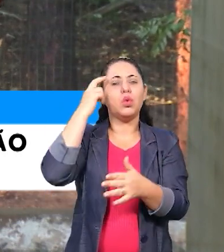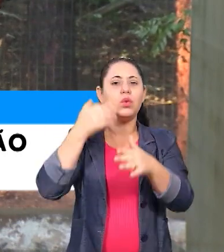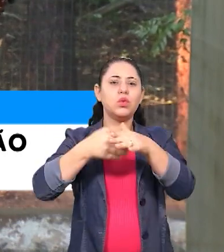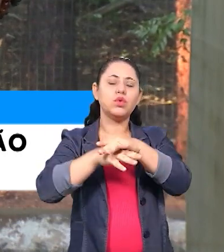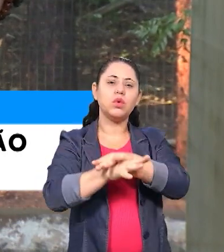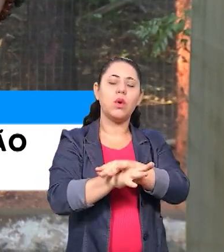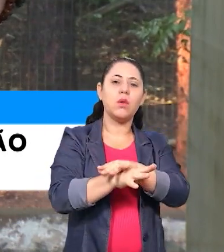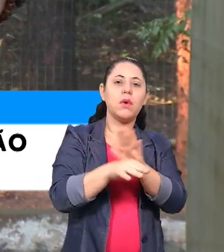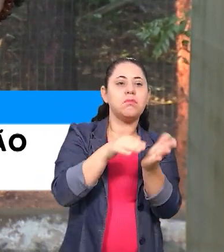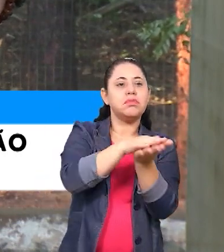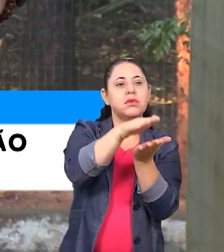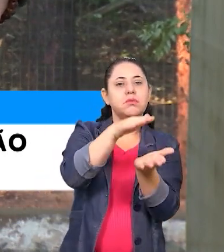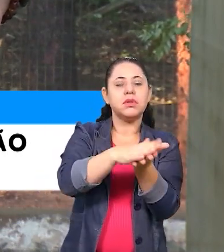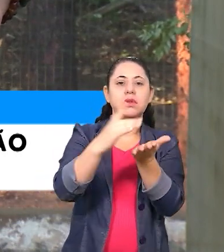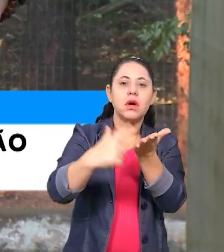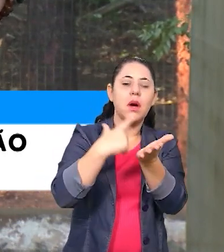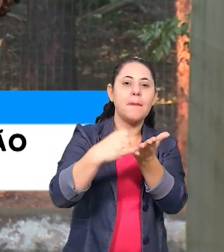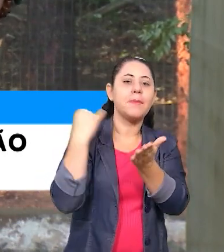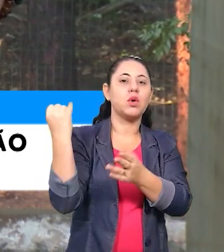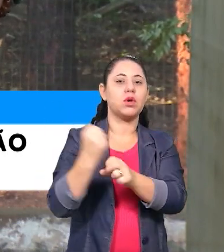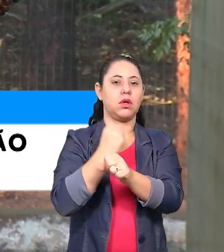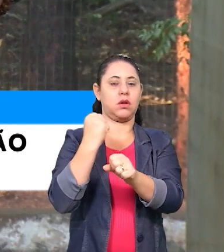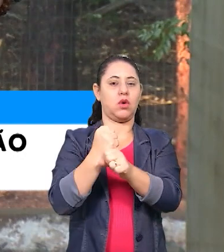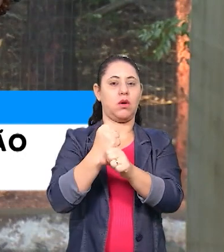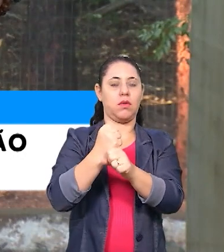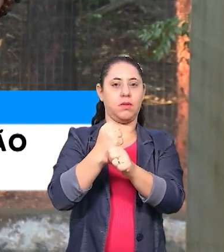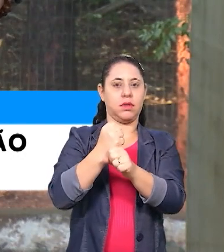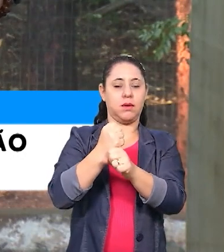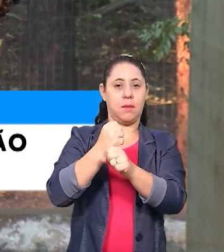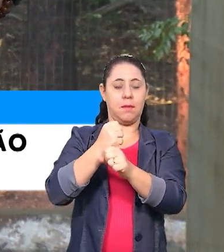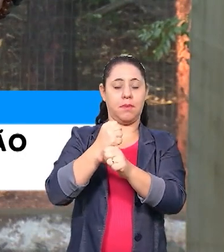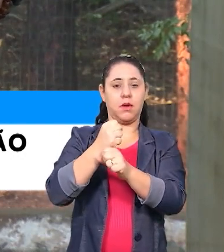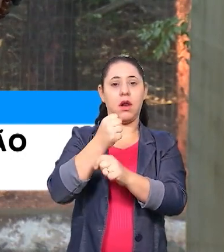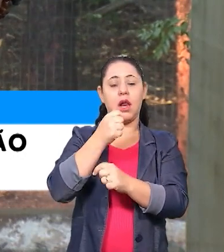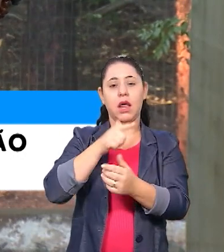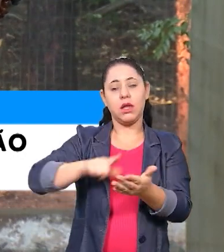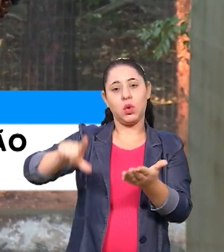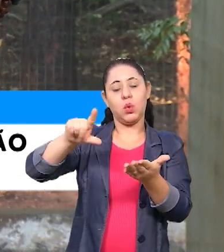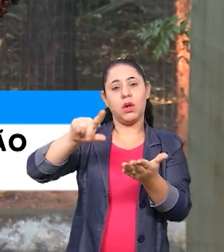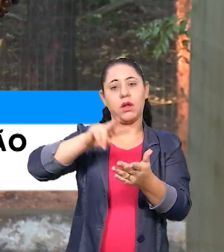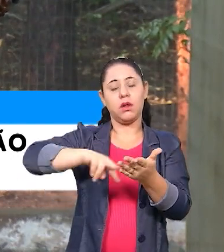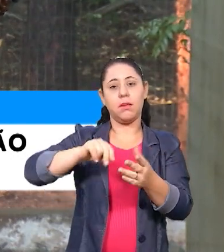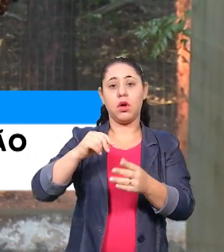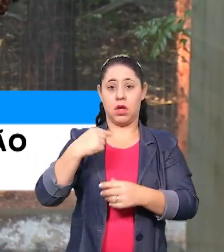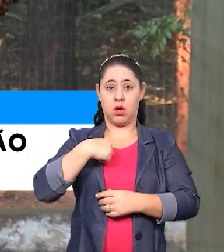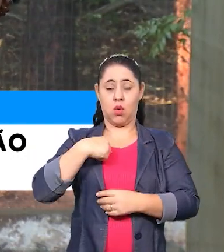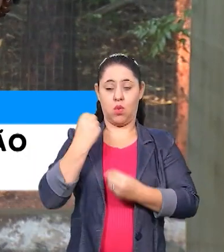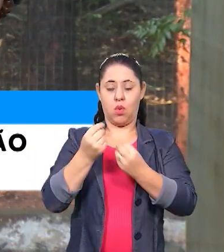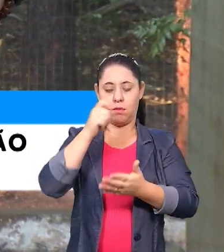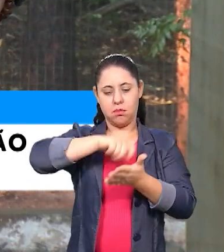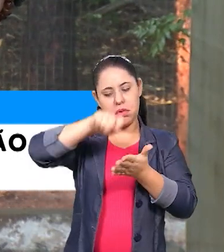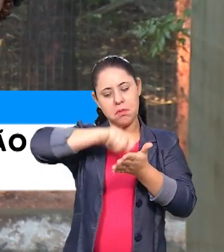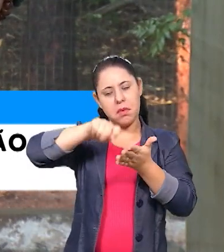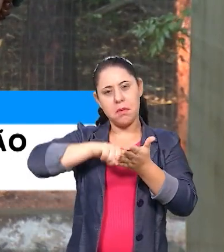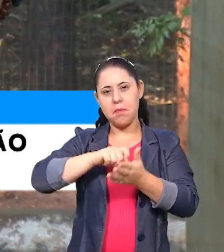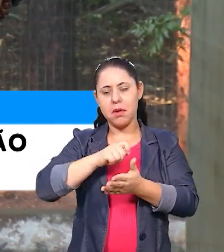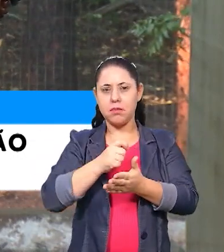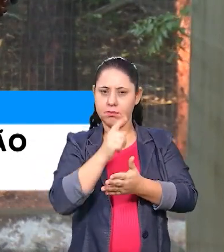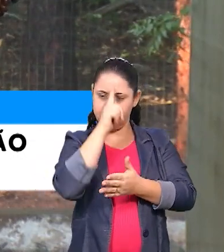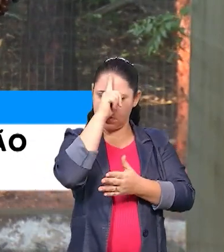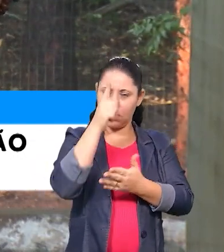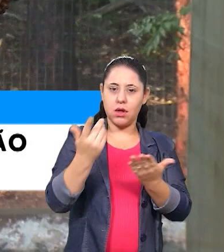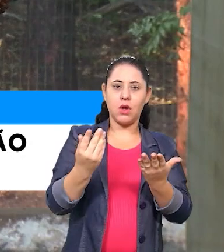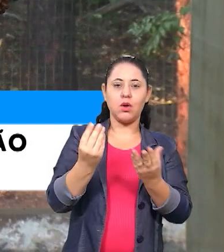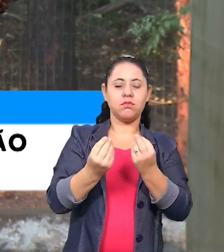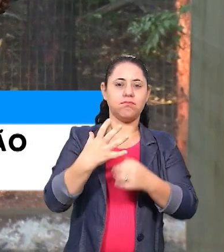tradição, a publicação dessas obras importantes dessas crianças, para que estimulem outras crianças. E eu, na qualidade de escritora,